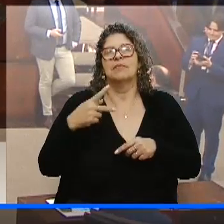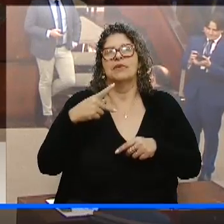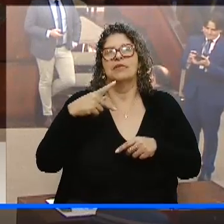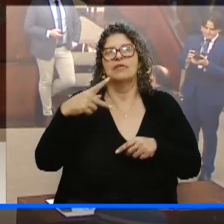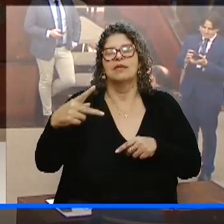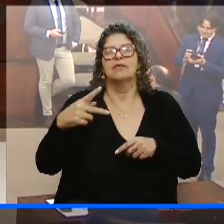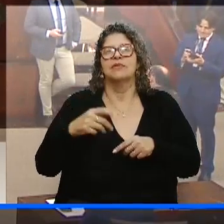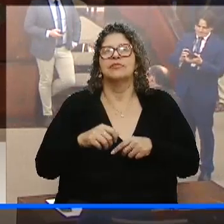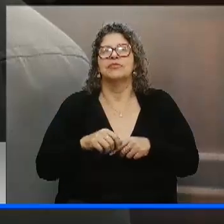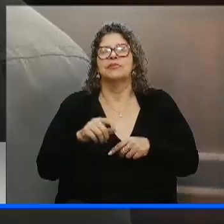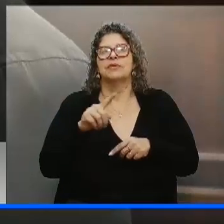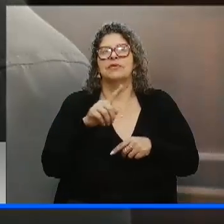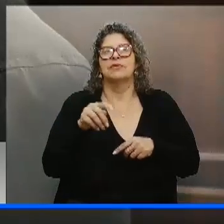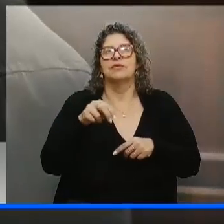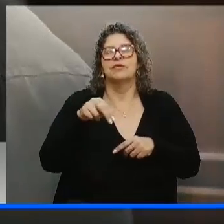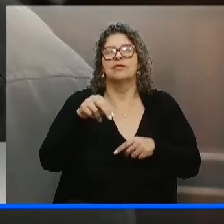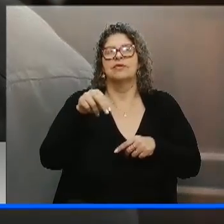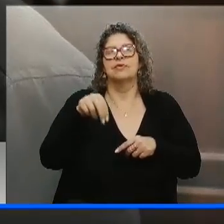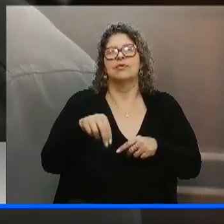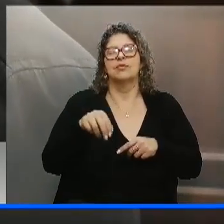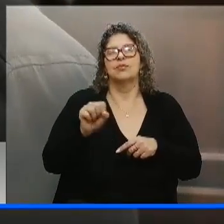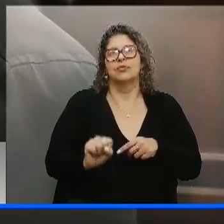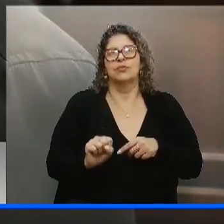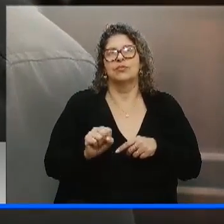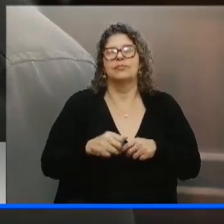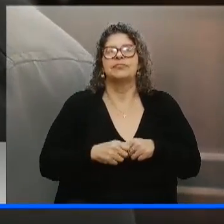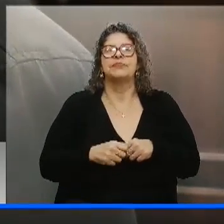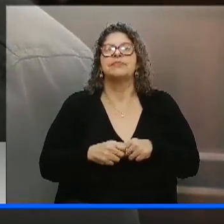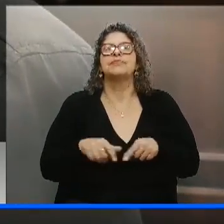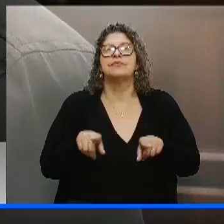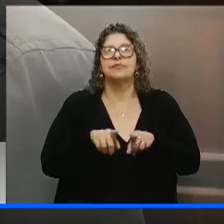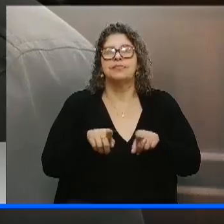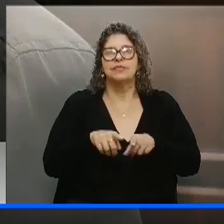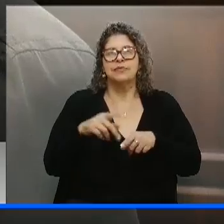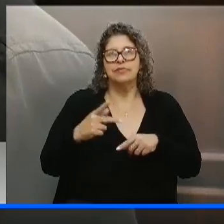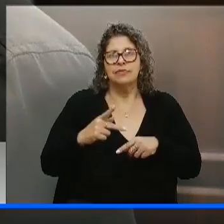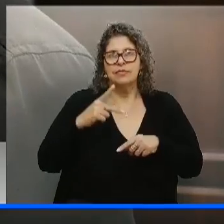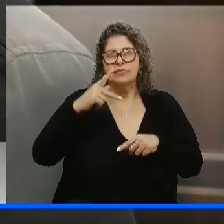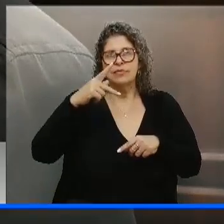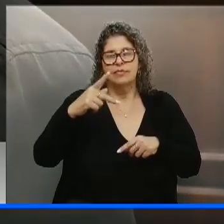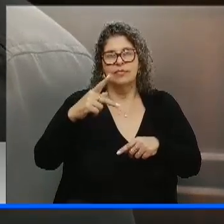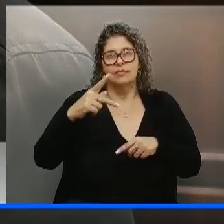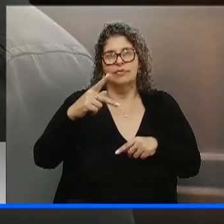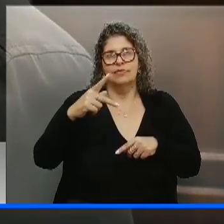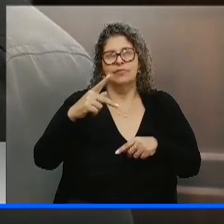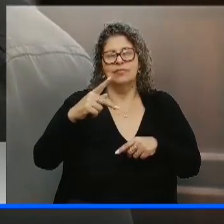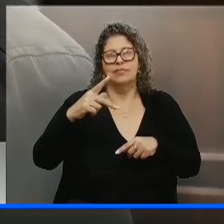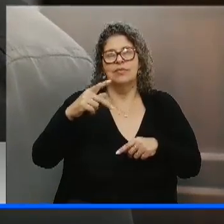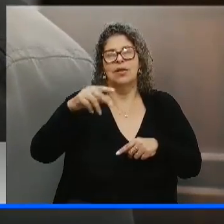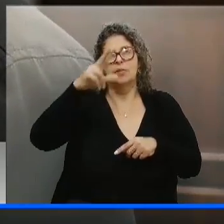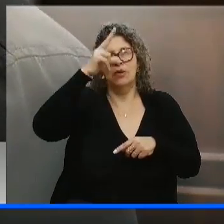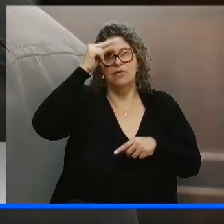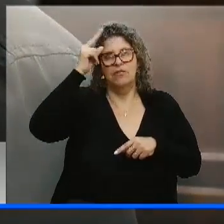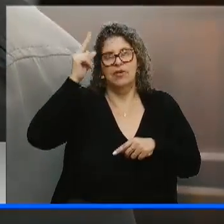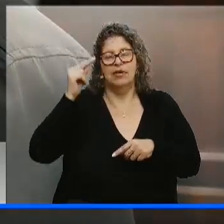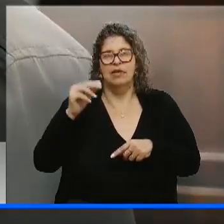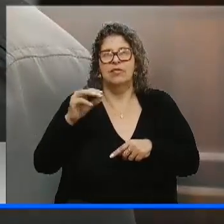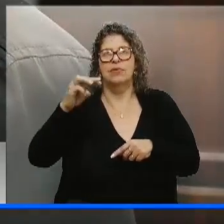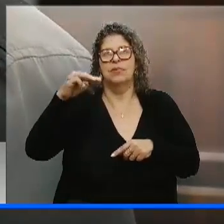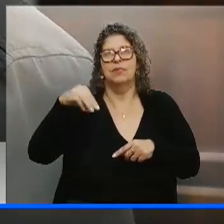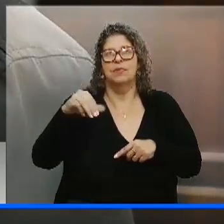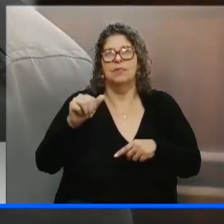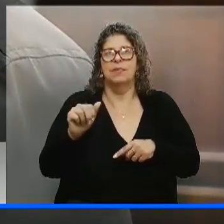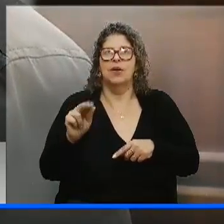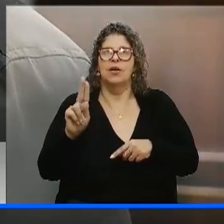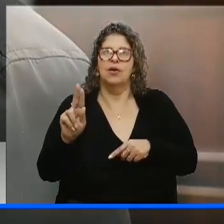diana eu quero saudar aqui então nosso presidente da zona sul o prefeito mauro nolasco saudar o presidente